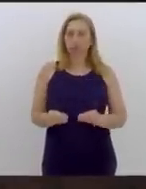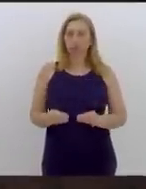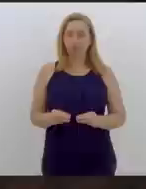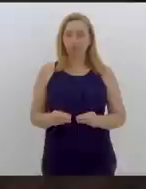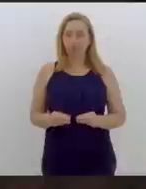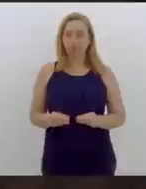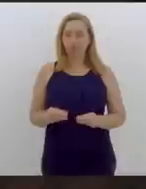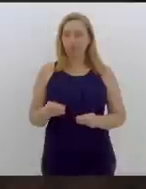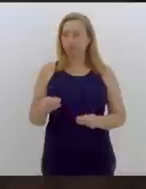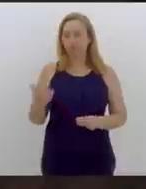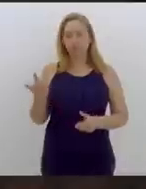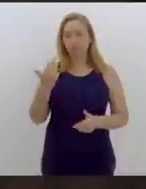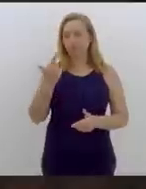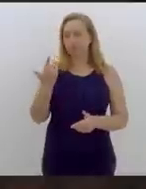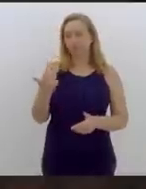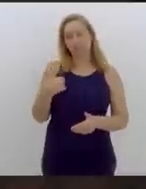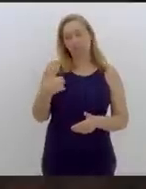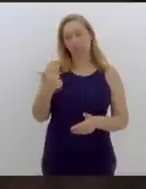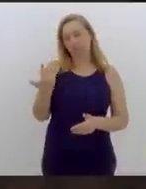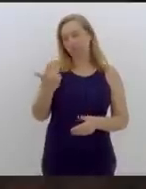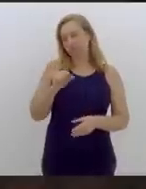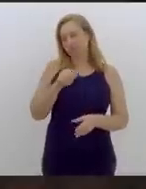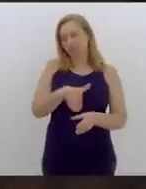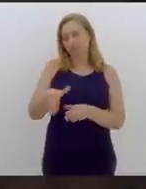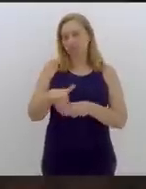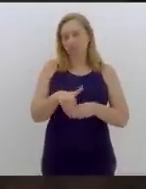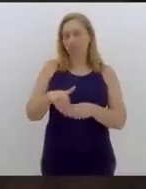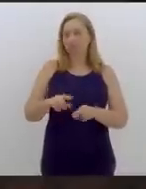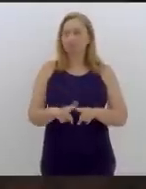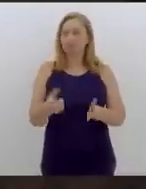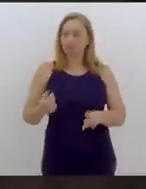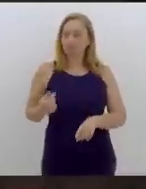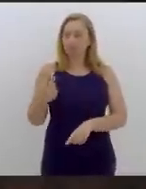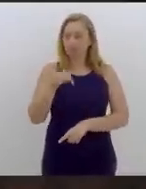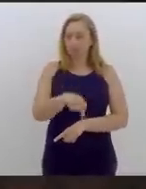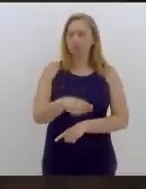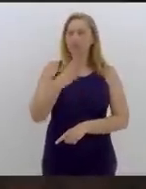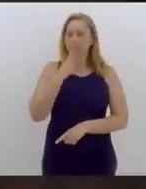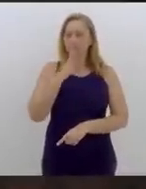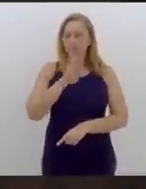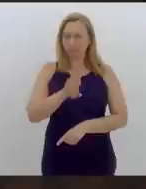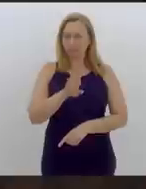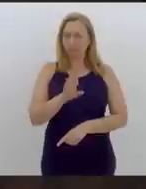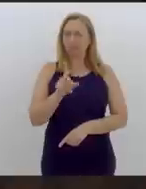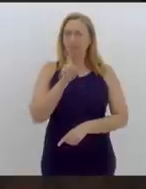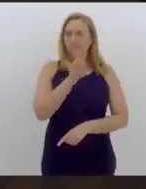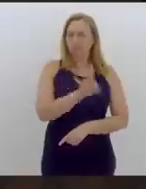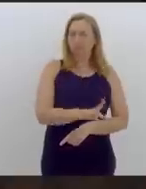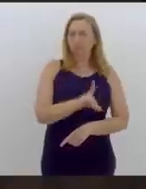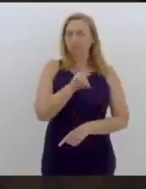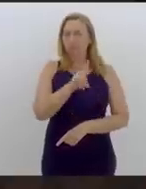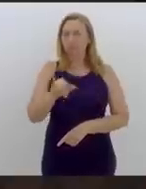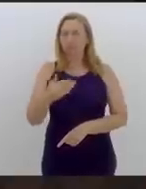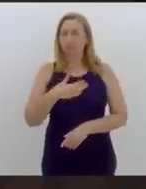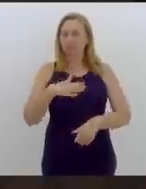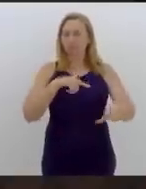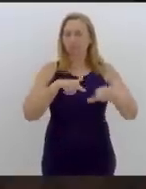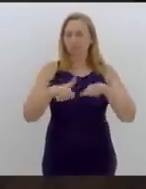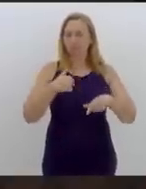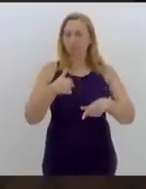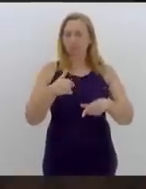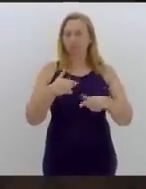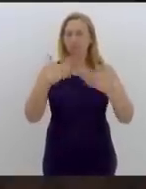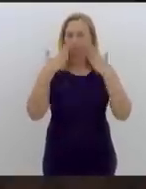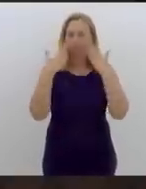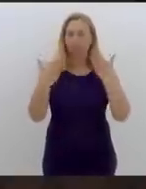você vê eu não ganhei a eleição eu tô aqui porque eu fiz um juramento de até o último dia do meu mandato está aqui representando de forma